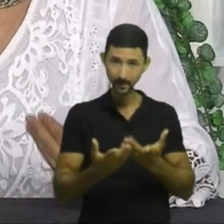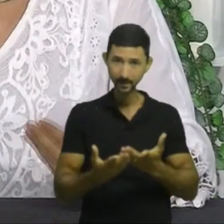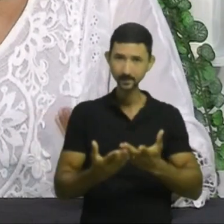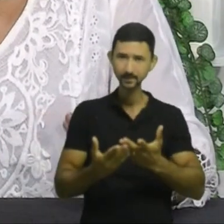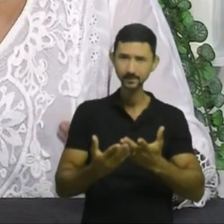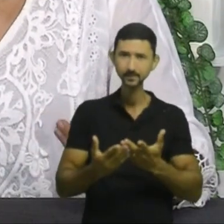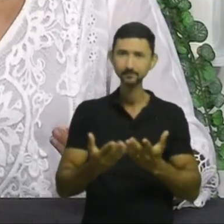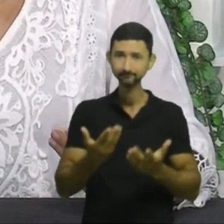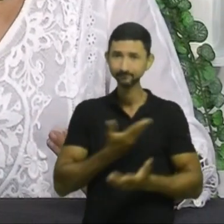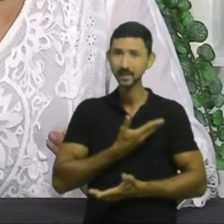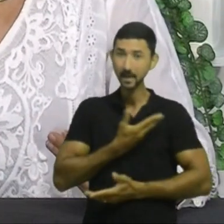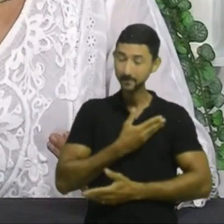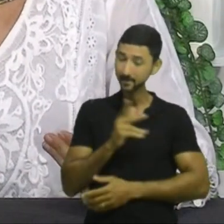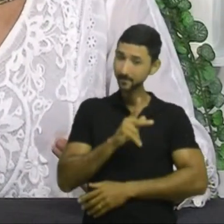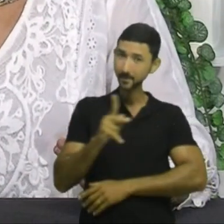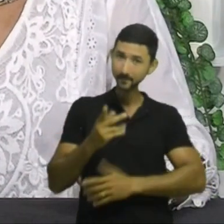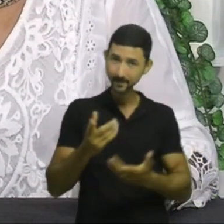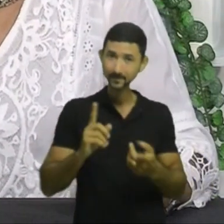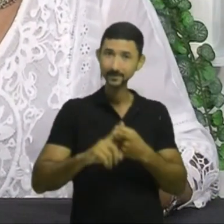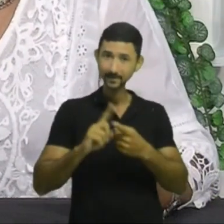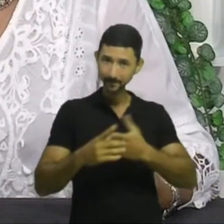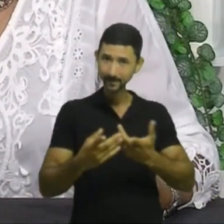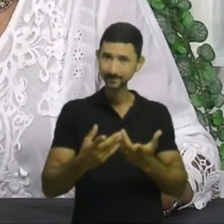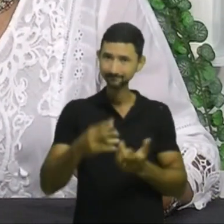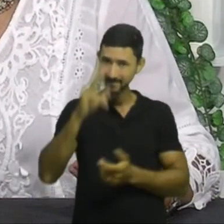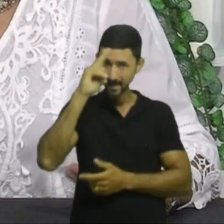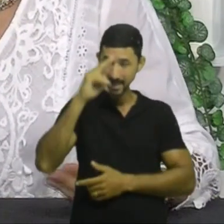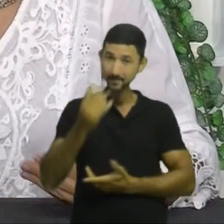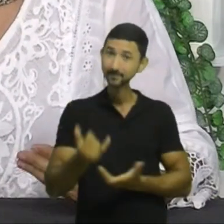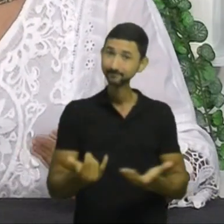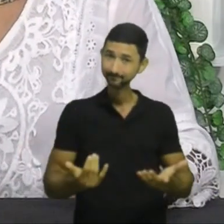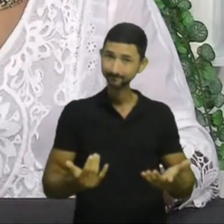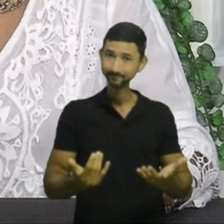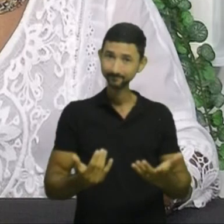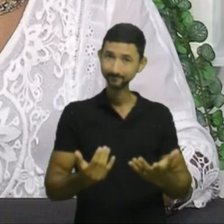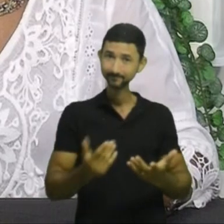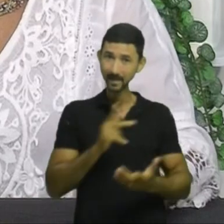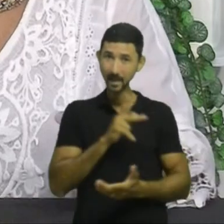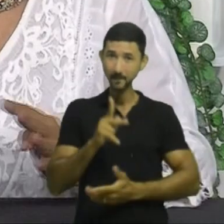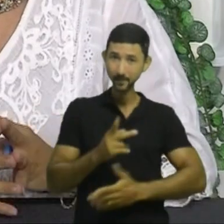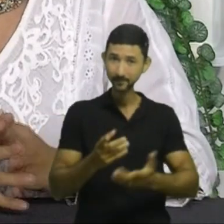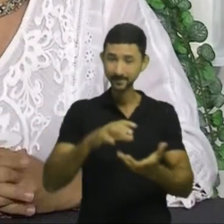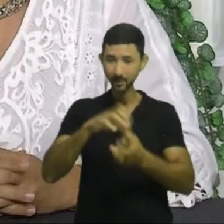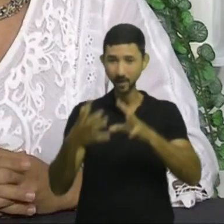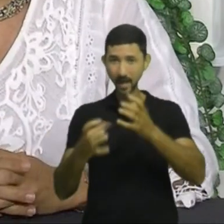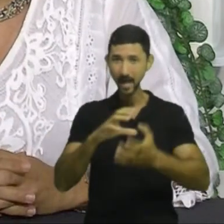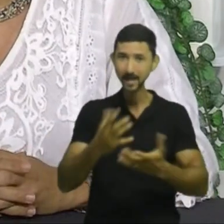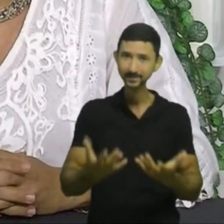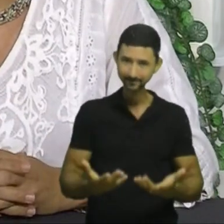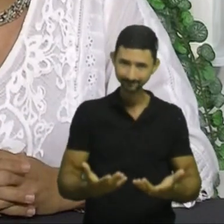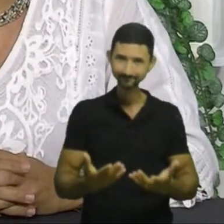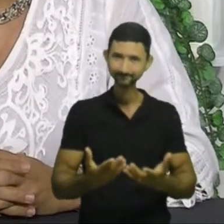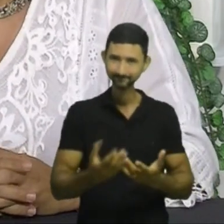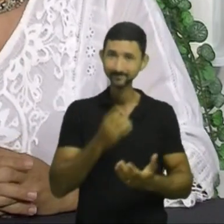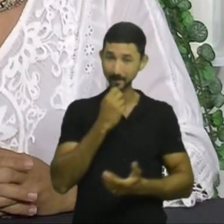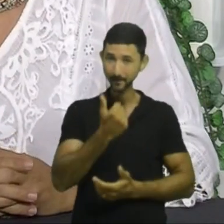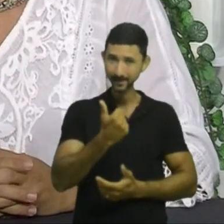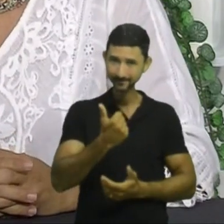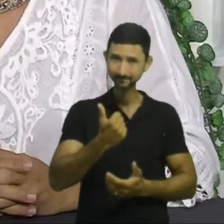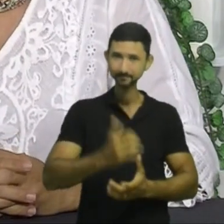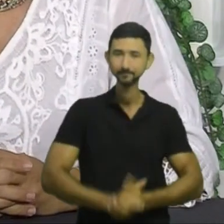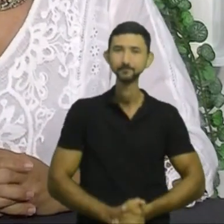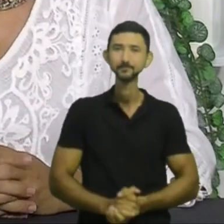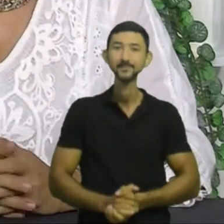os nossos colegas professores, né? Lembra que eu disse para vocês no início que eu sou uma professora de arte da rede, tudo bem?